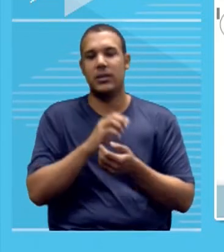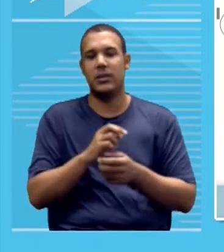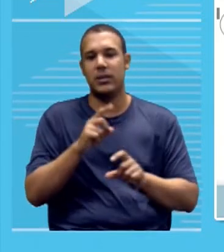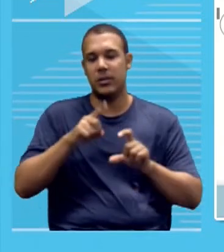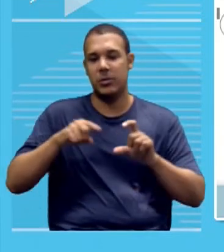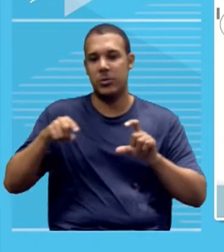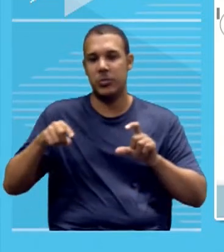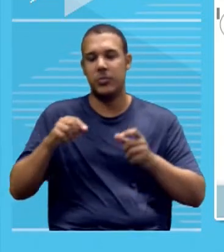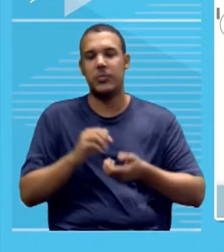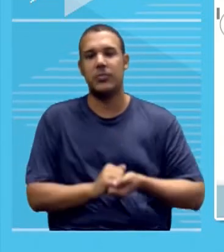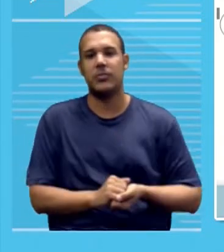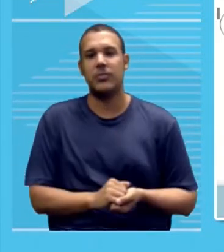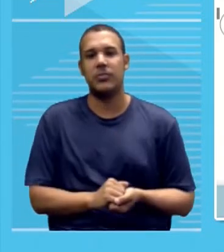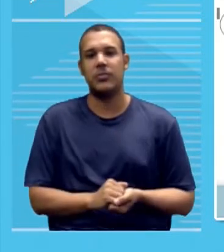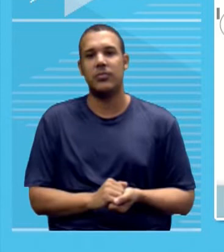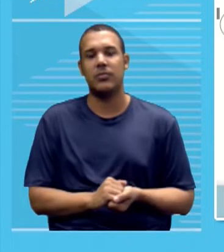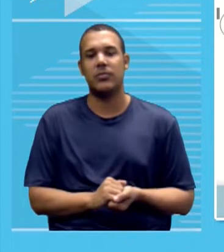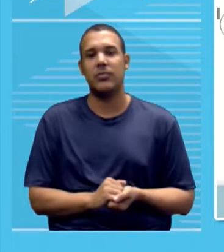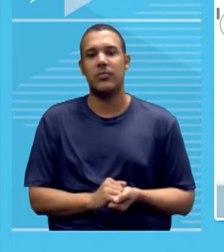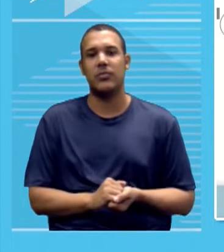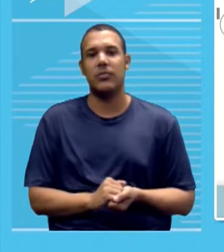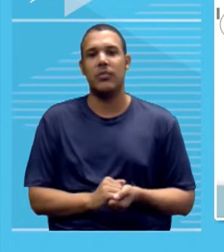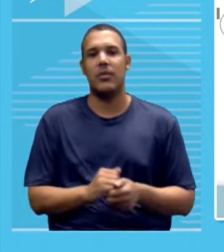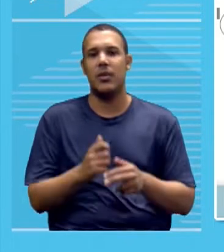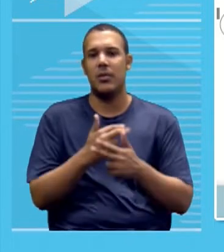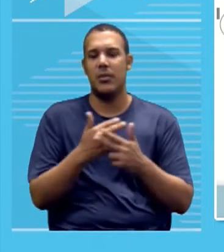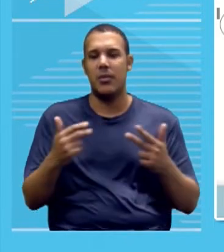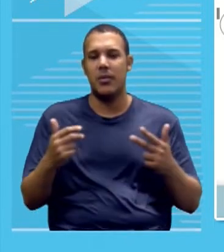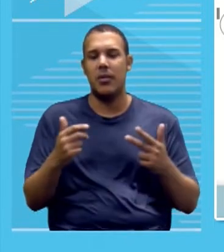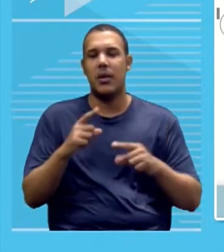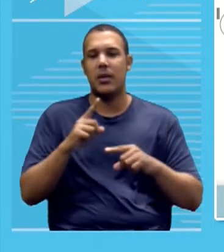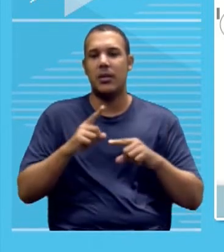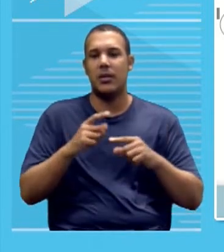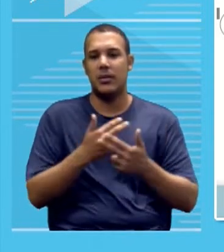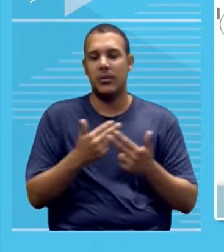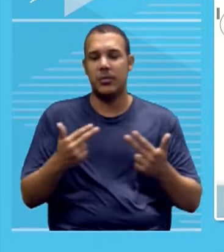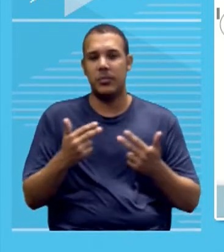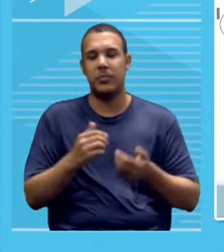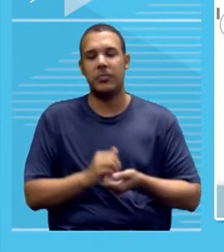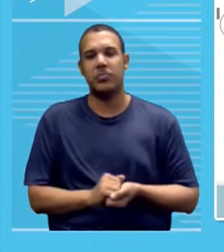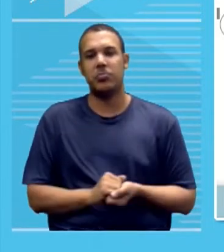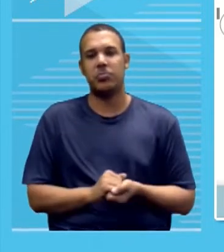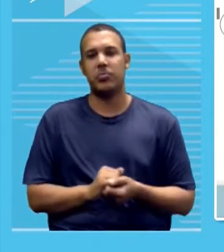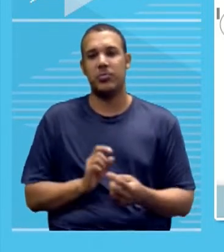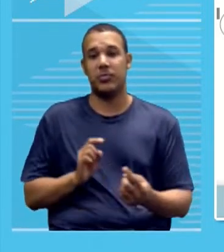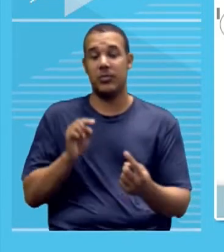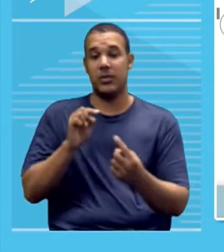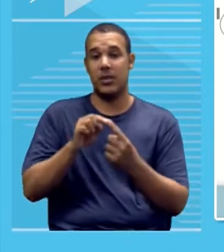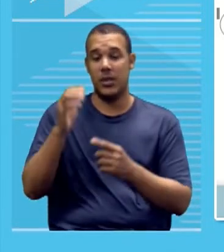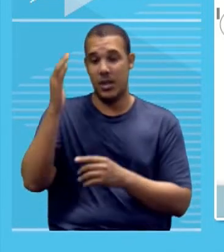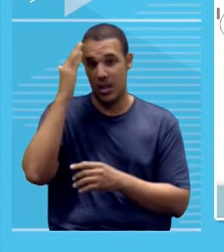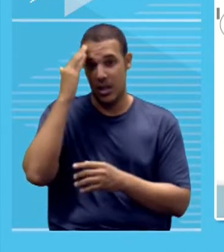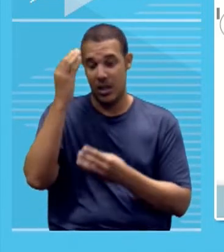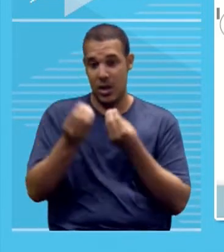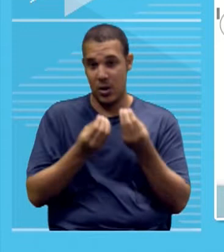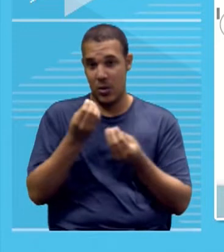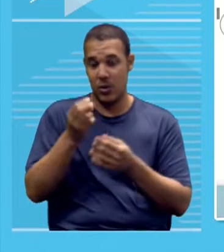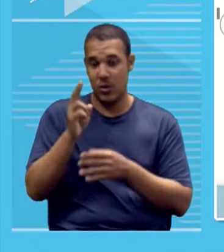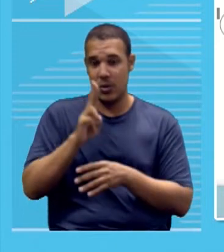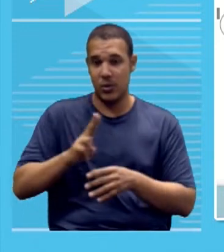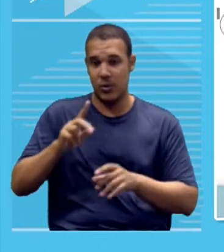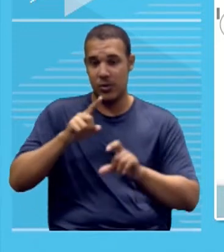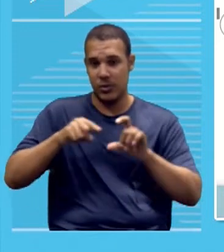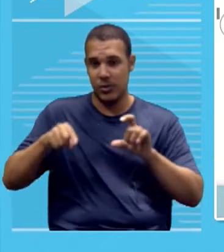corrente, em circuitos compostos por diferentes componentes. Ok? O objetivo de hoje é compreender o funcionamento de circuito